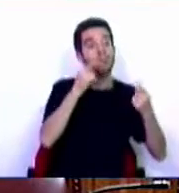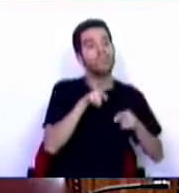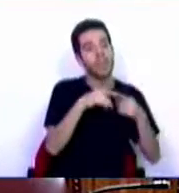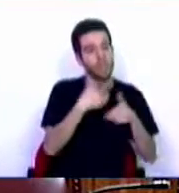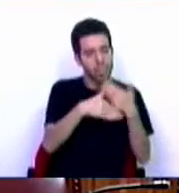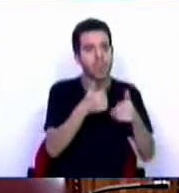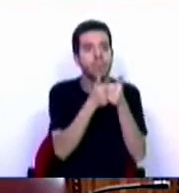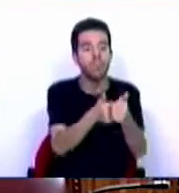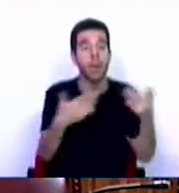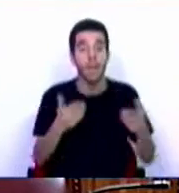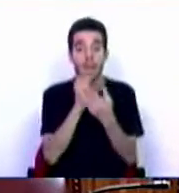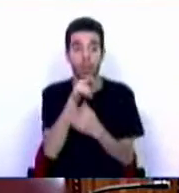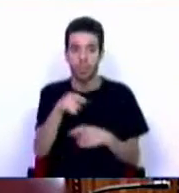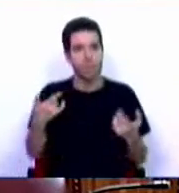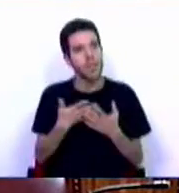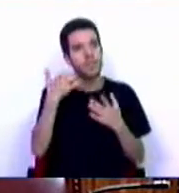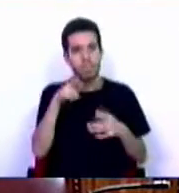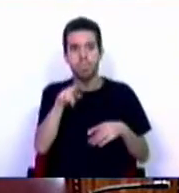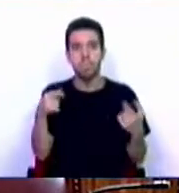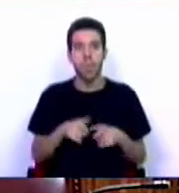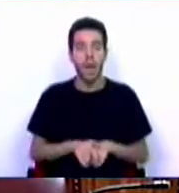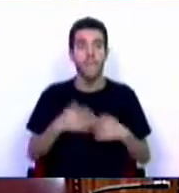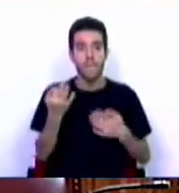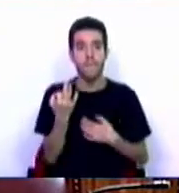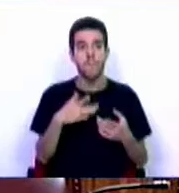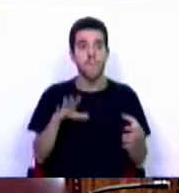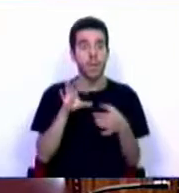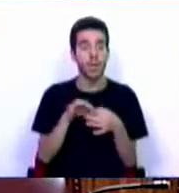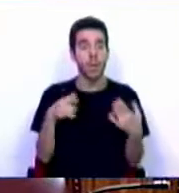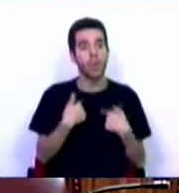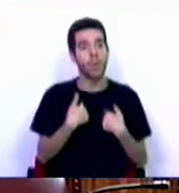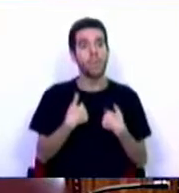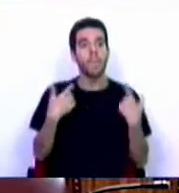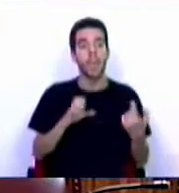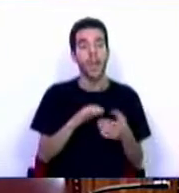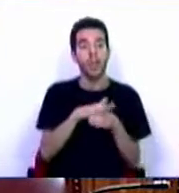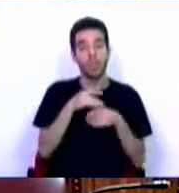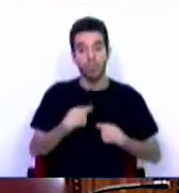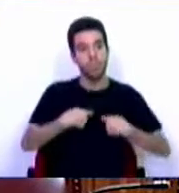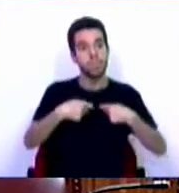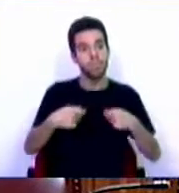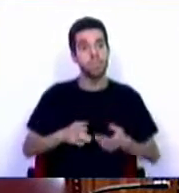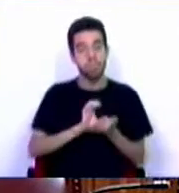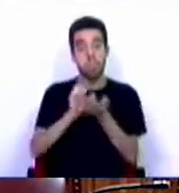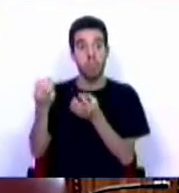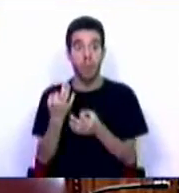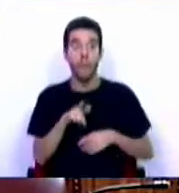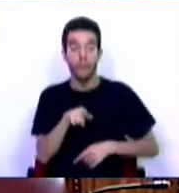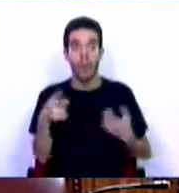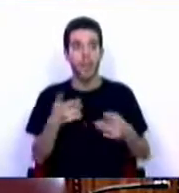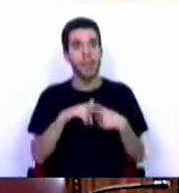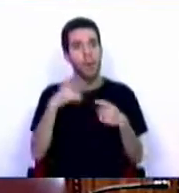Este processo, como é notório, como foi dado nota disso na exposição de motivos, contou com os contributos do setor, cujo papel de resto continuará a ser